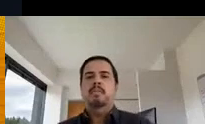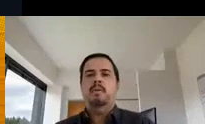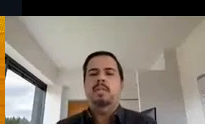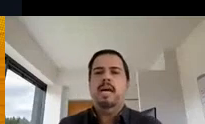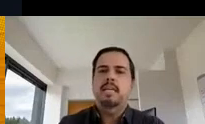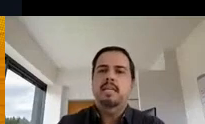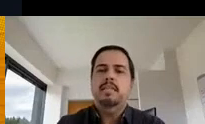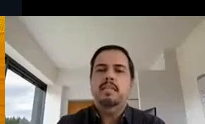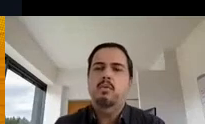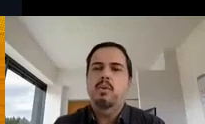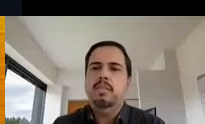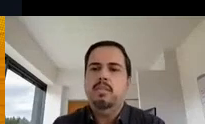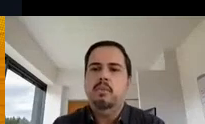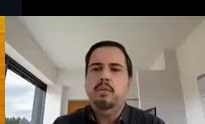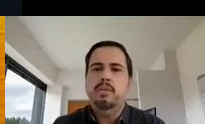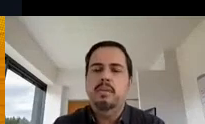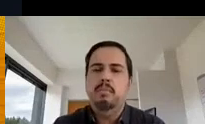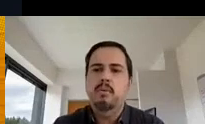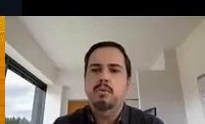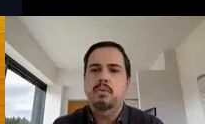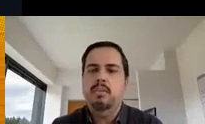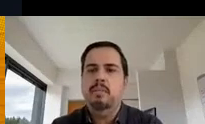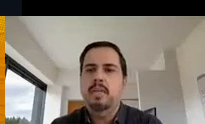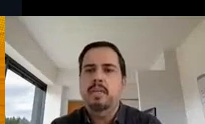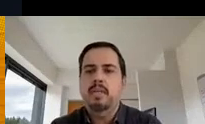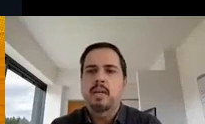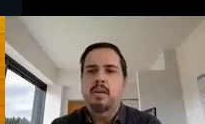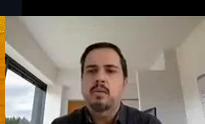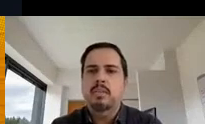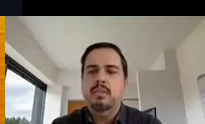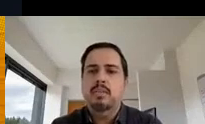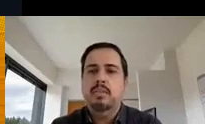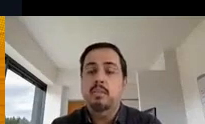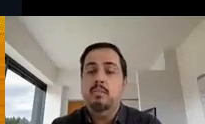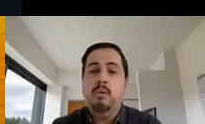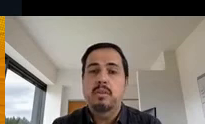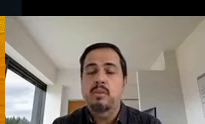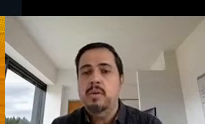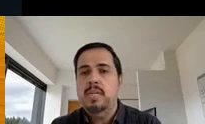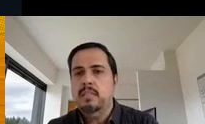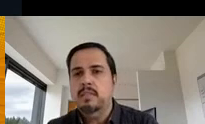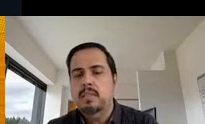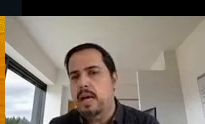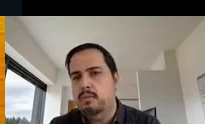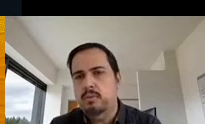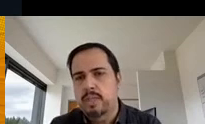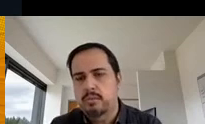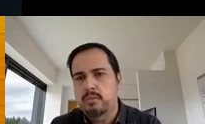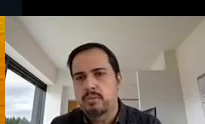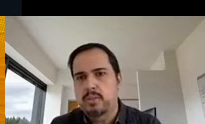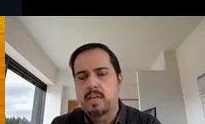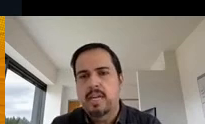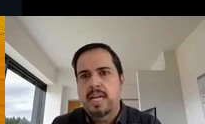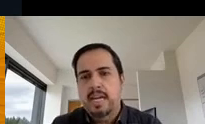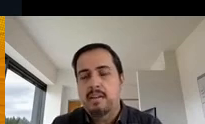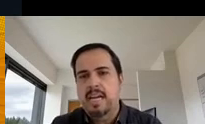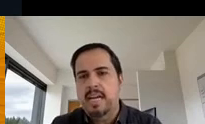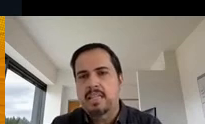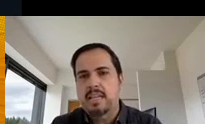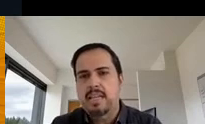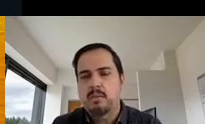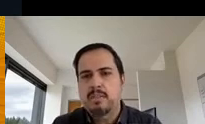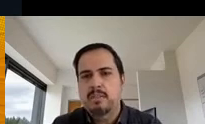frente. E ambiguidade, né? Você tem coisas que são, podem ser boas hoje, ruins amanhã, coisas que são boas e ruins, dados hoje, é isso.